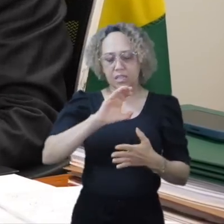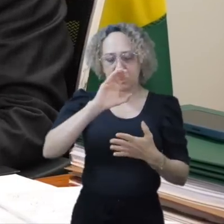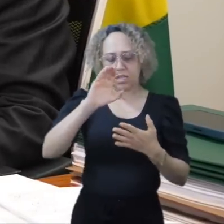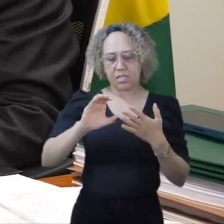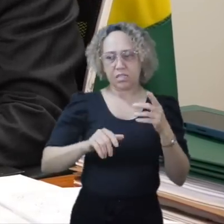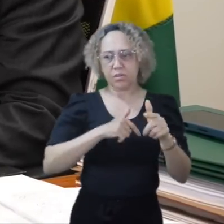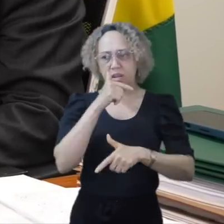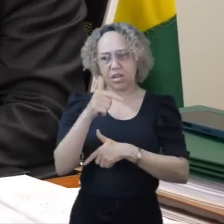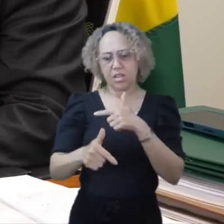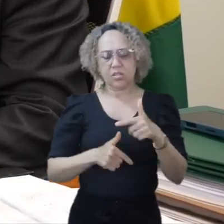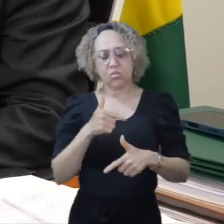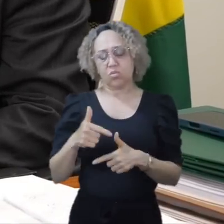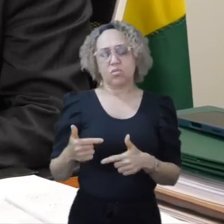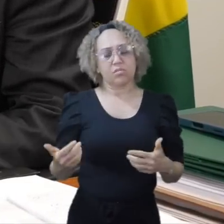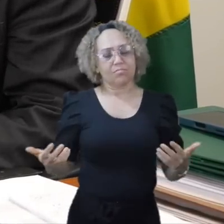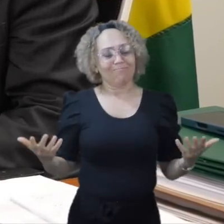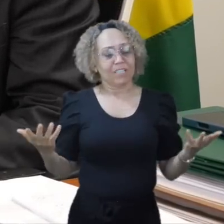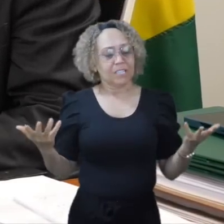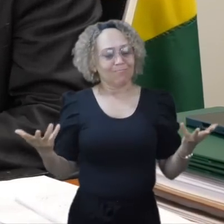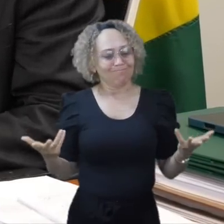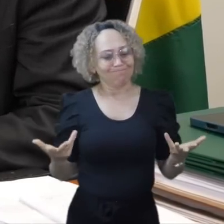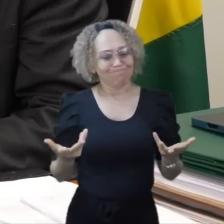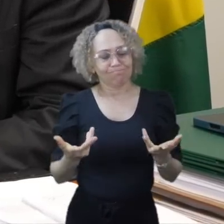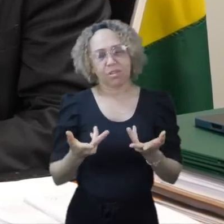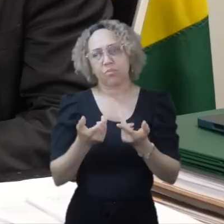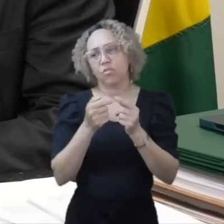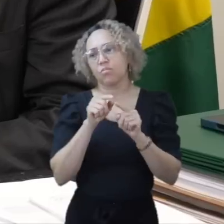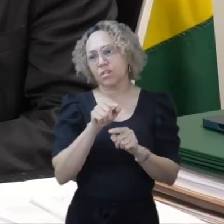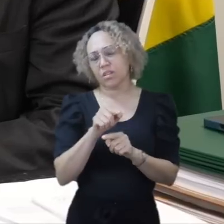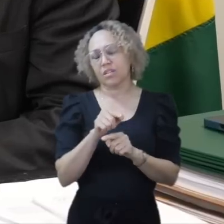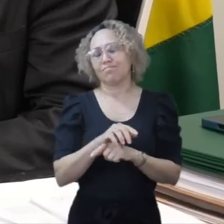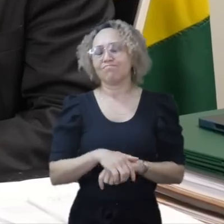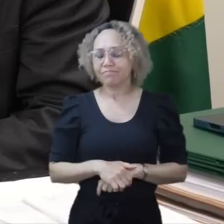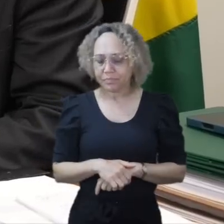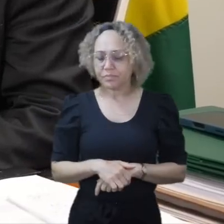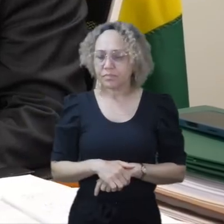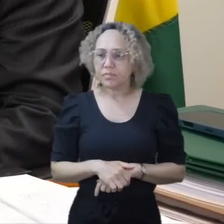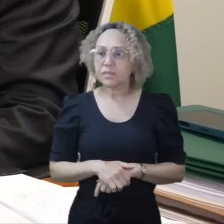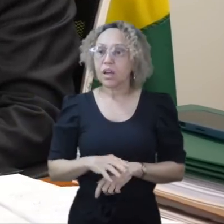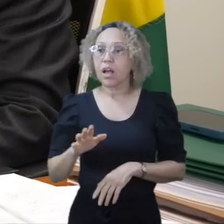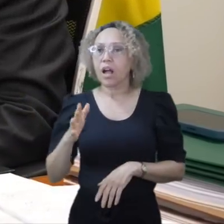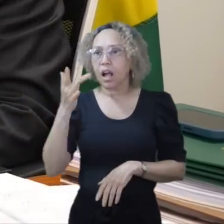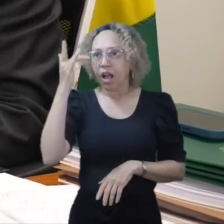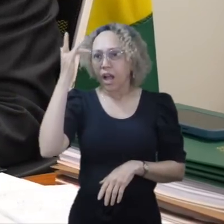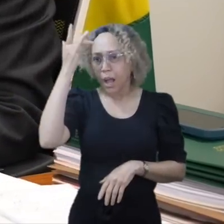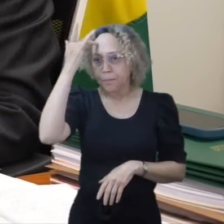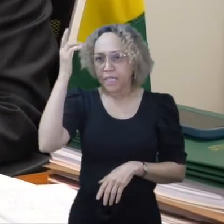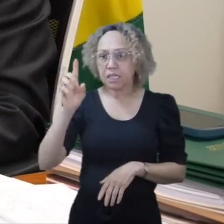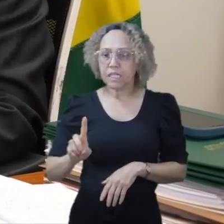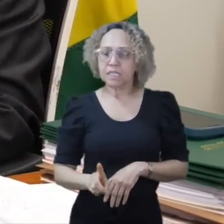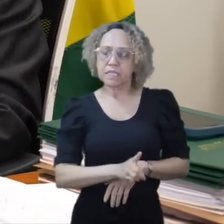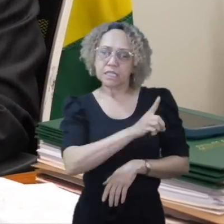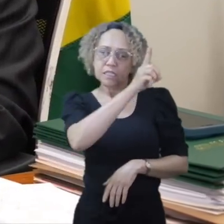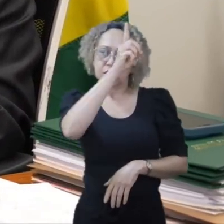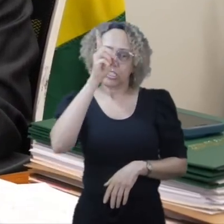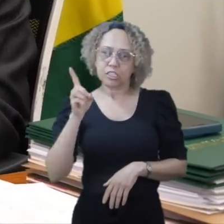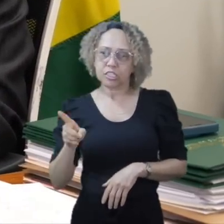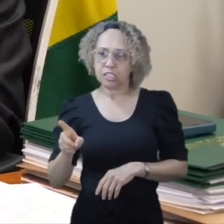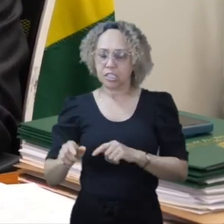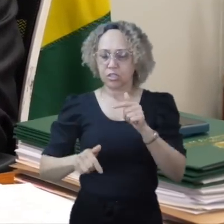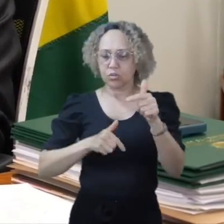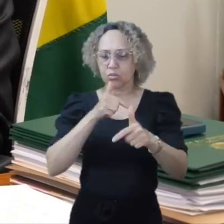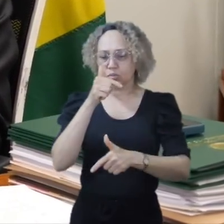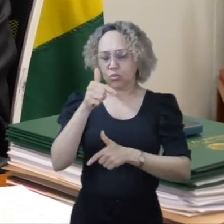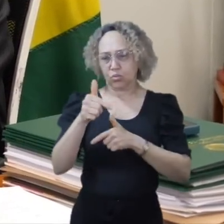de todas essas conquistas. Nesse Dia do Trabalhador, qual é a mensagem que o senhor deixa para a classe trabalhadora que acompanha, nesse momento, o